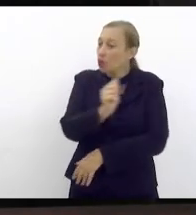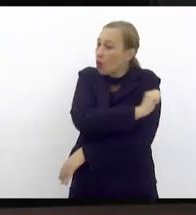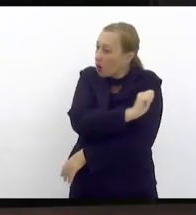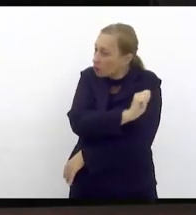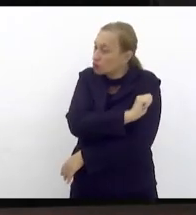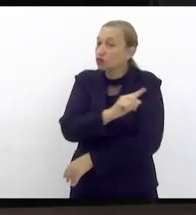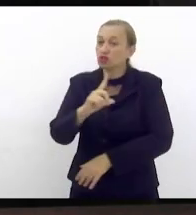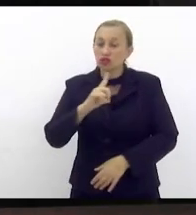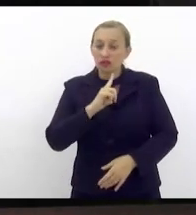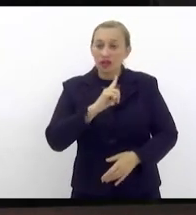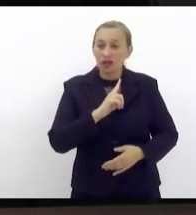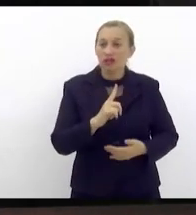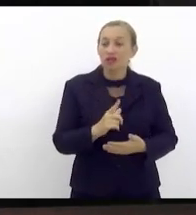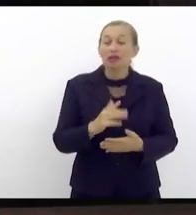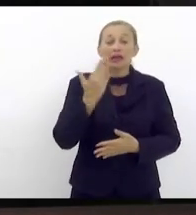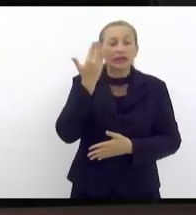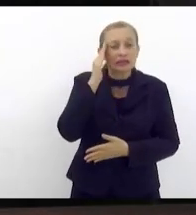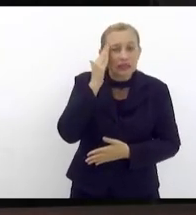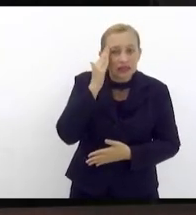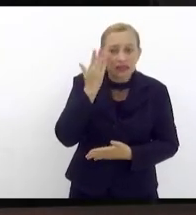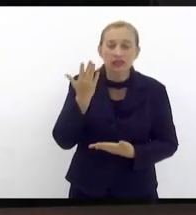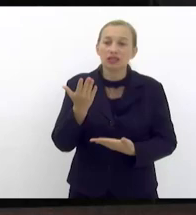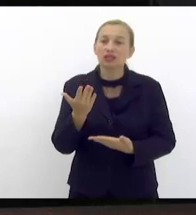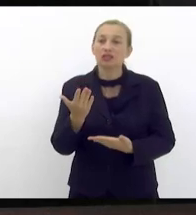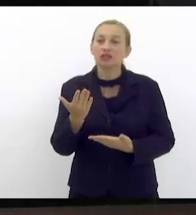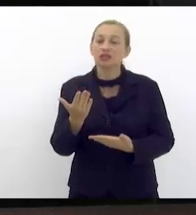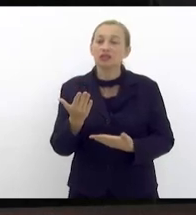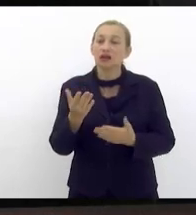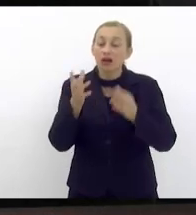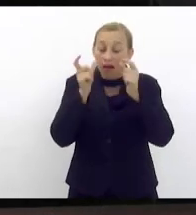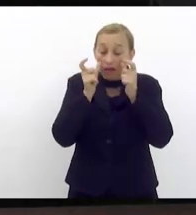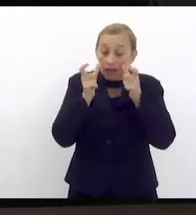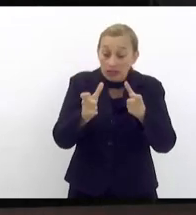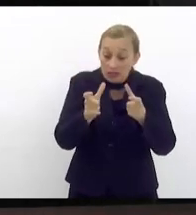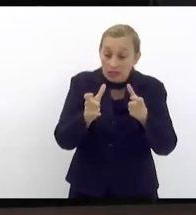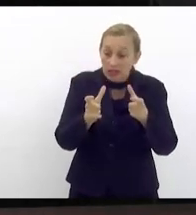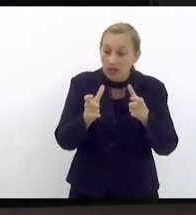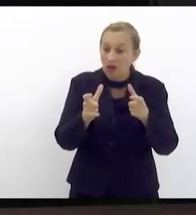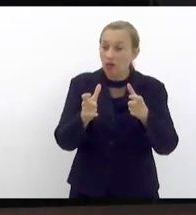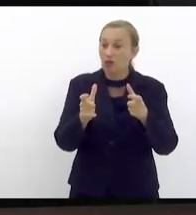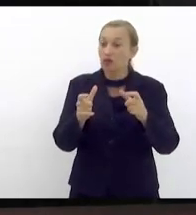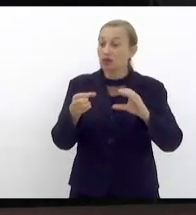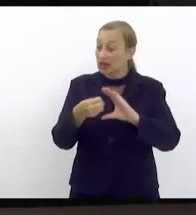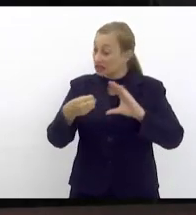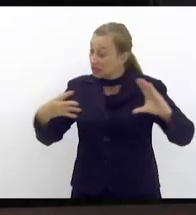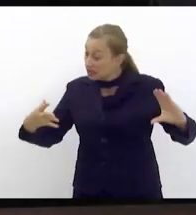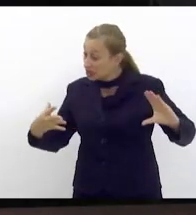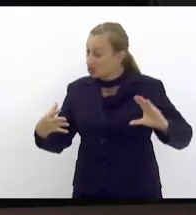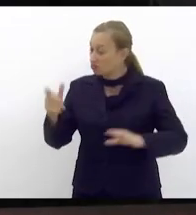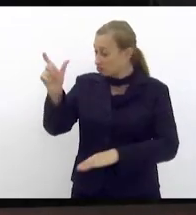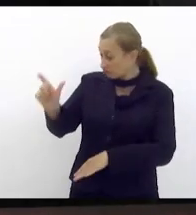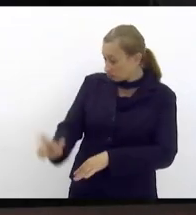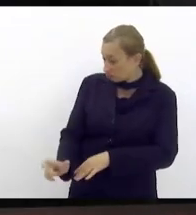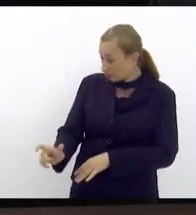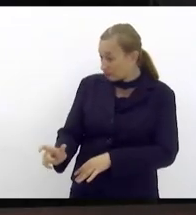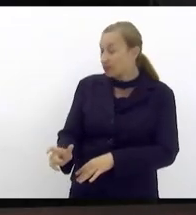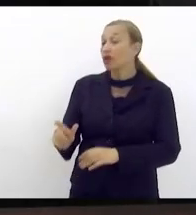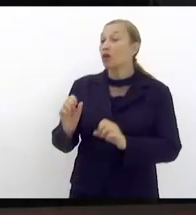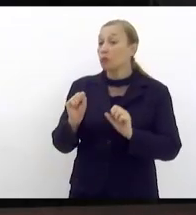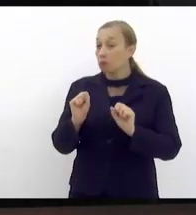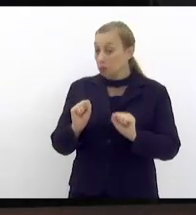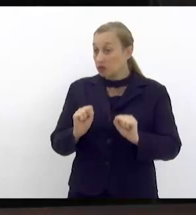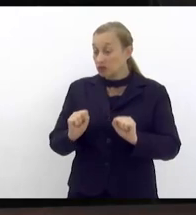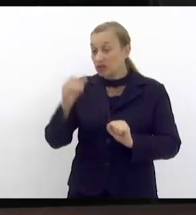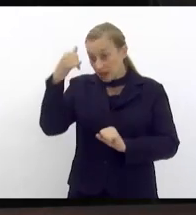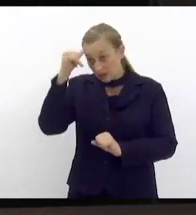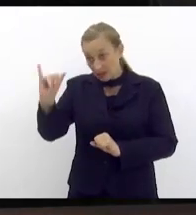sido entendido se tivessemos prestado atenção nos sinais que esse aluno Tivesse estava dando talvez tivessemos